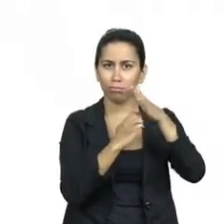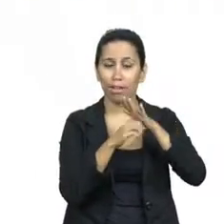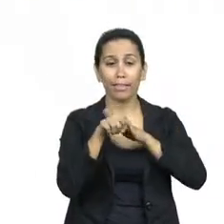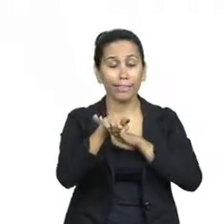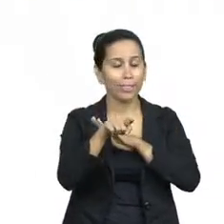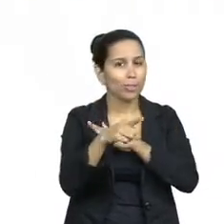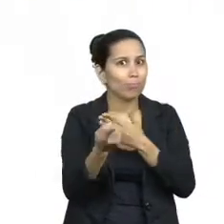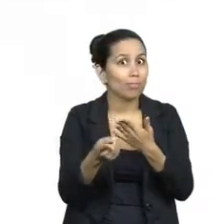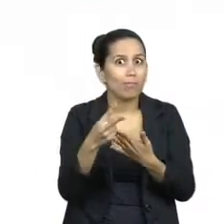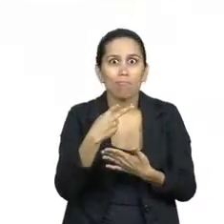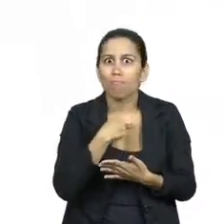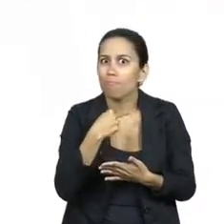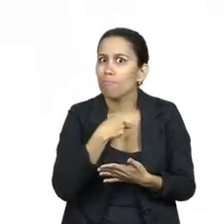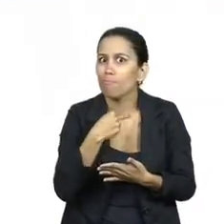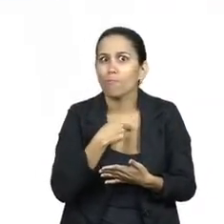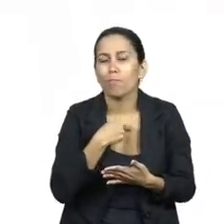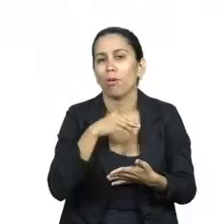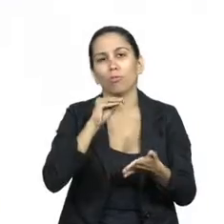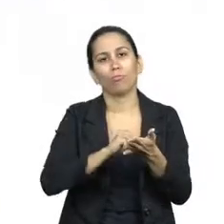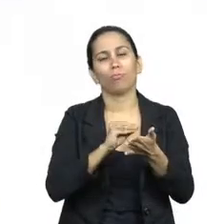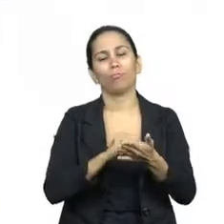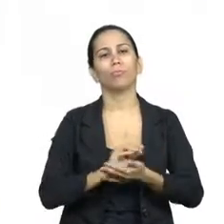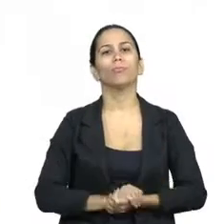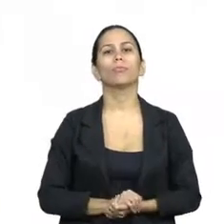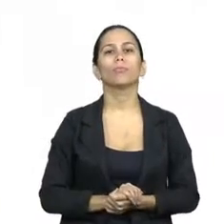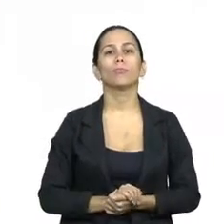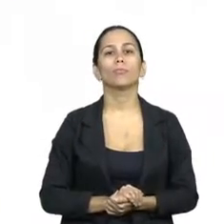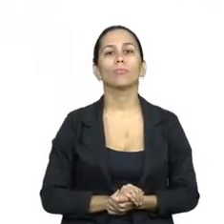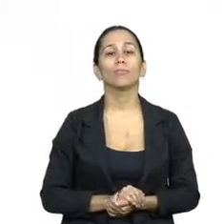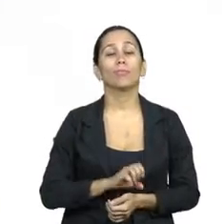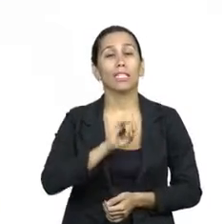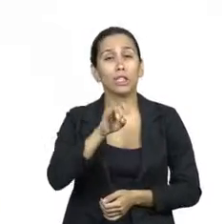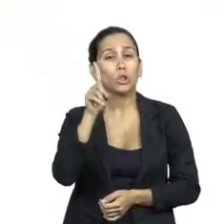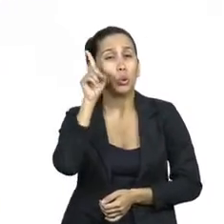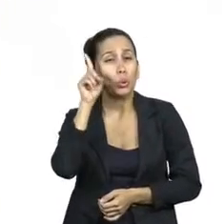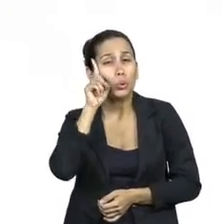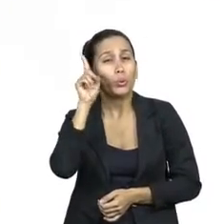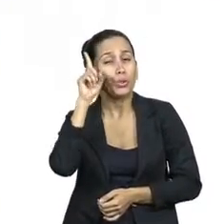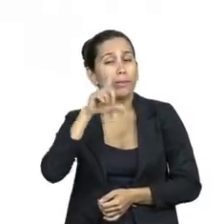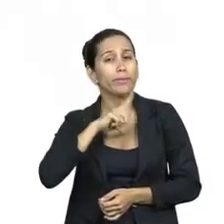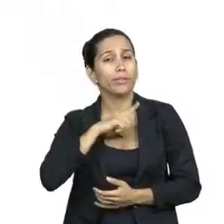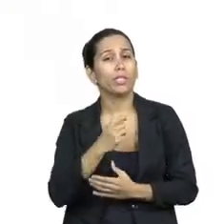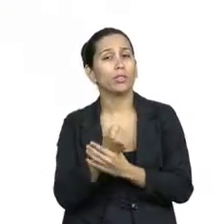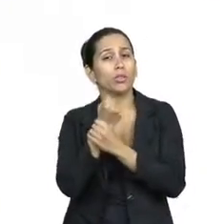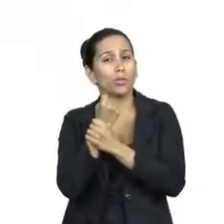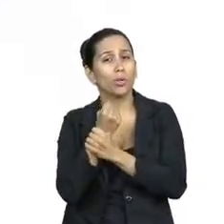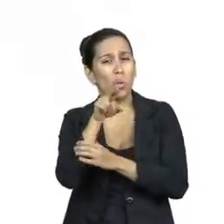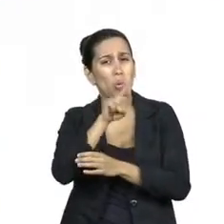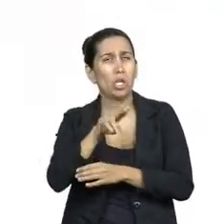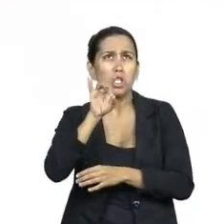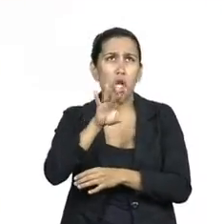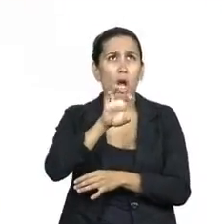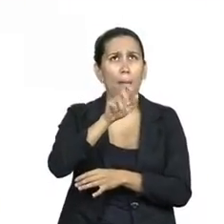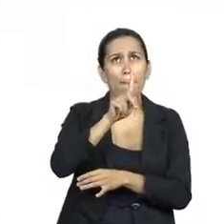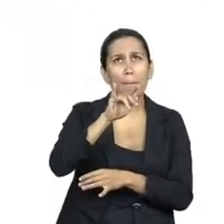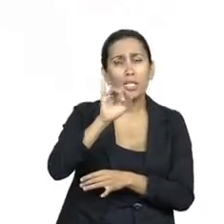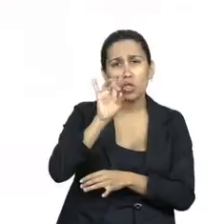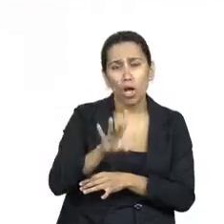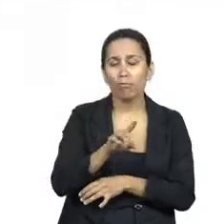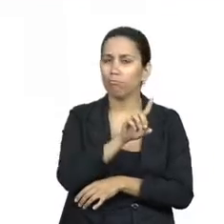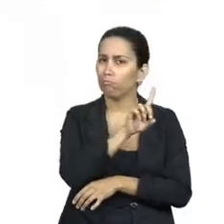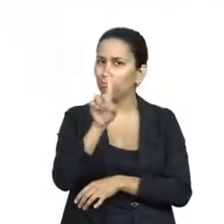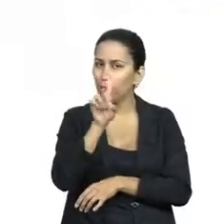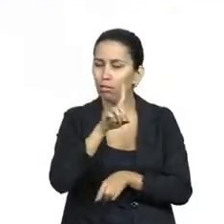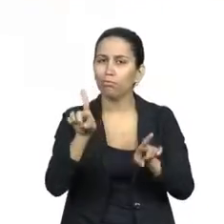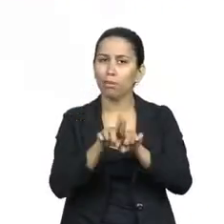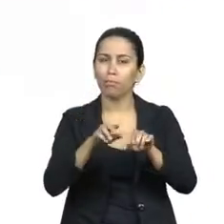indispensável. Mas para que seu dia a dia seja 100% seguro, só o uso correto dos EPIs não basta. Você deve